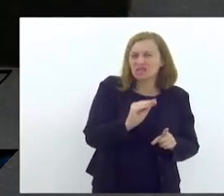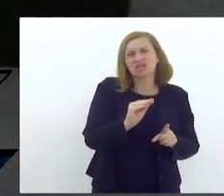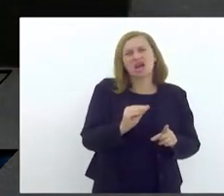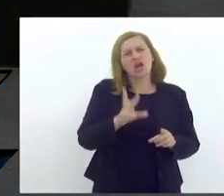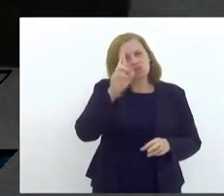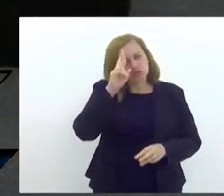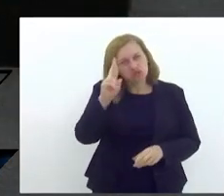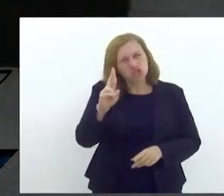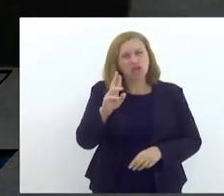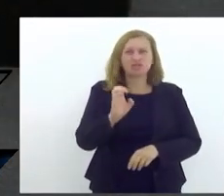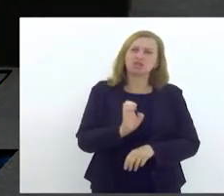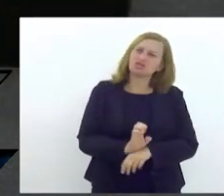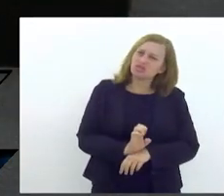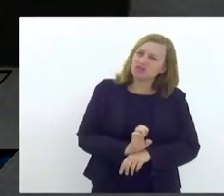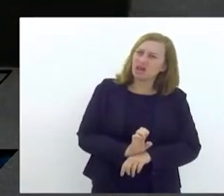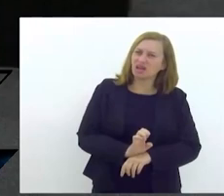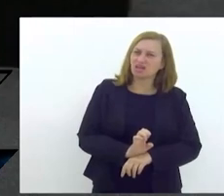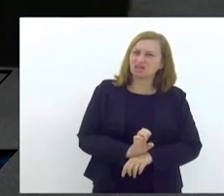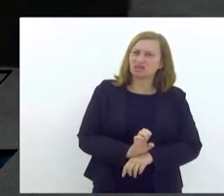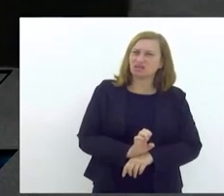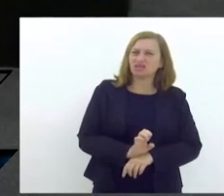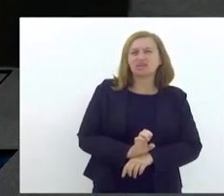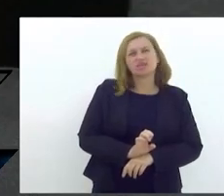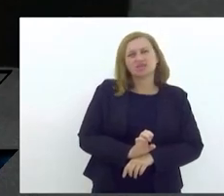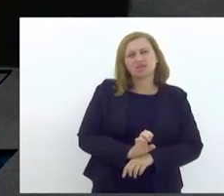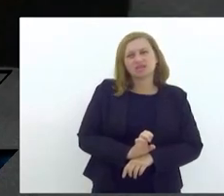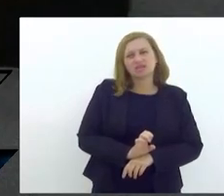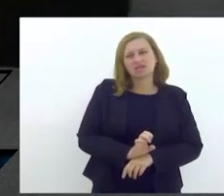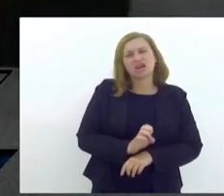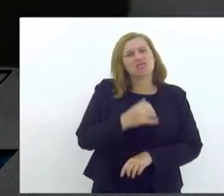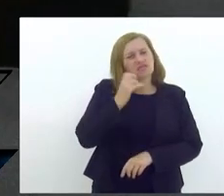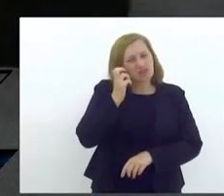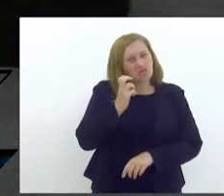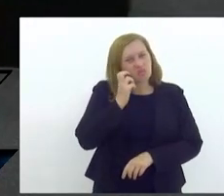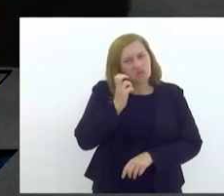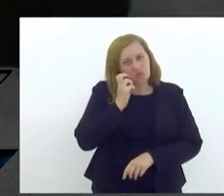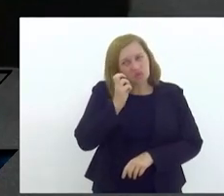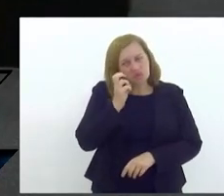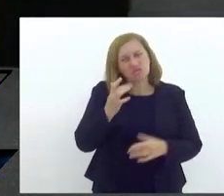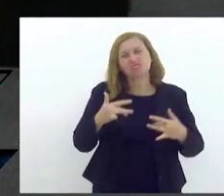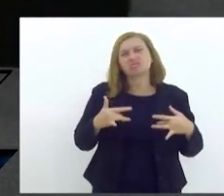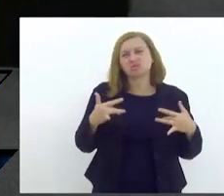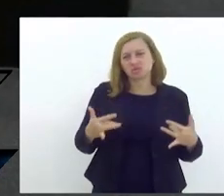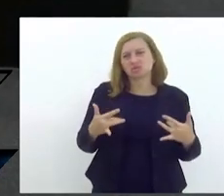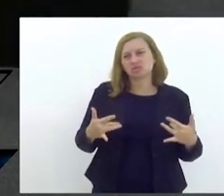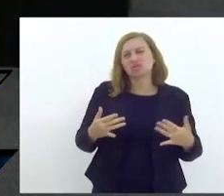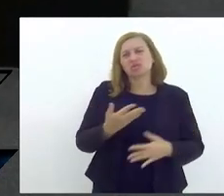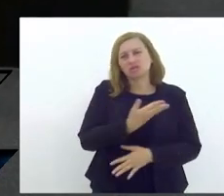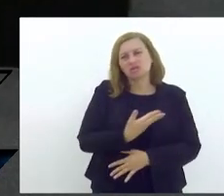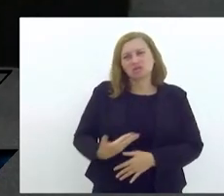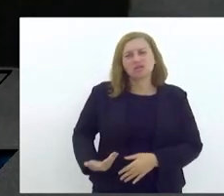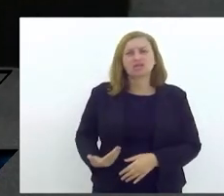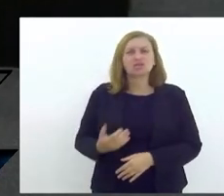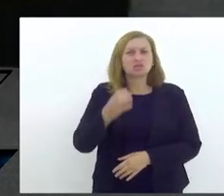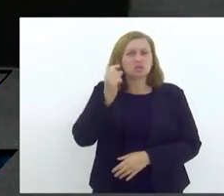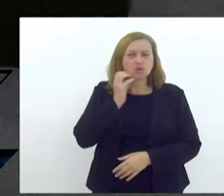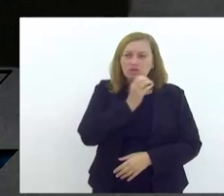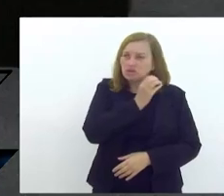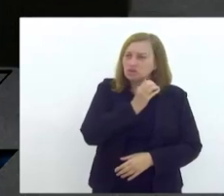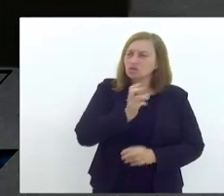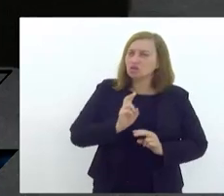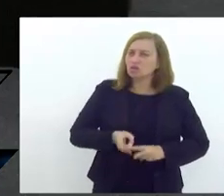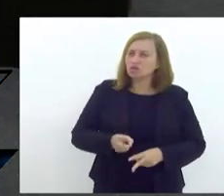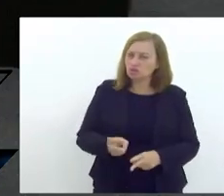chefe de estado é no mínimo deplorável e por isso que era me solidarizar o nosso amigo Governador Cláudio Castro que